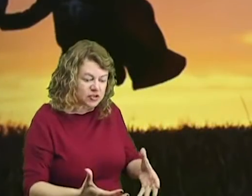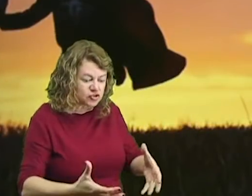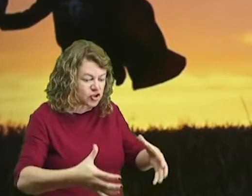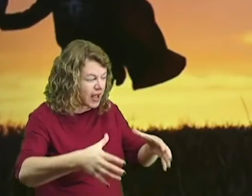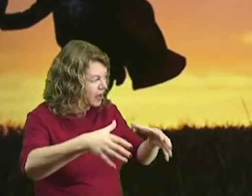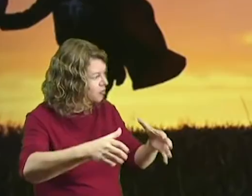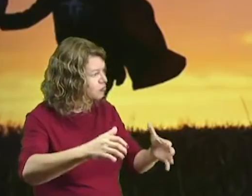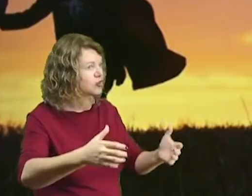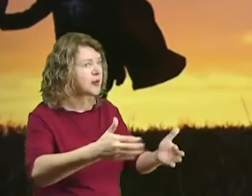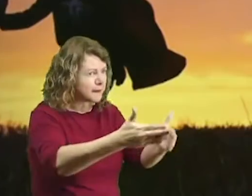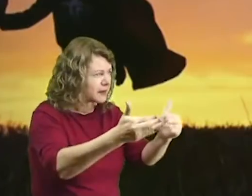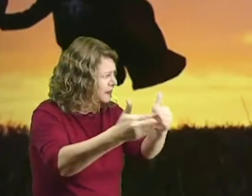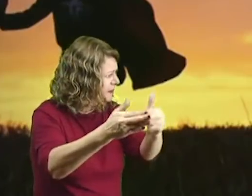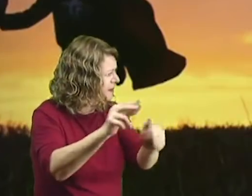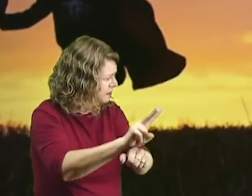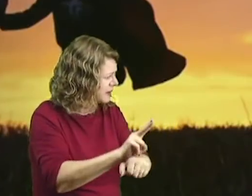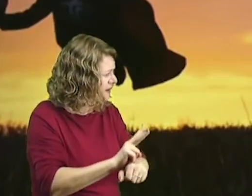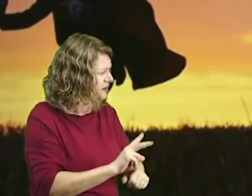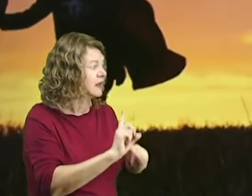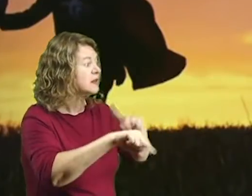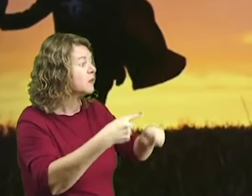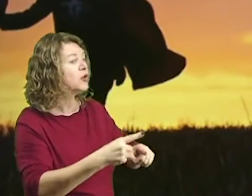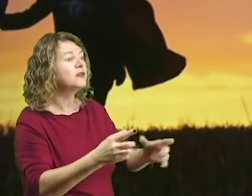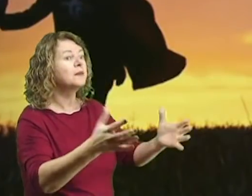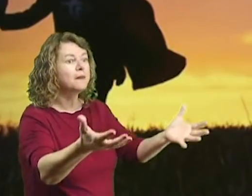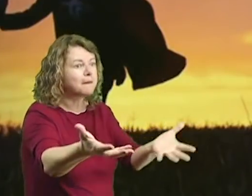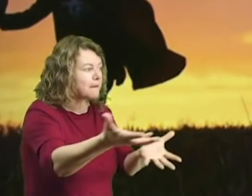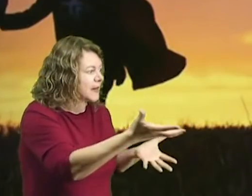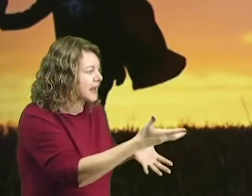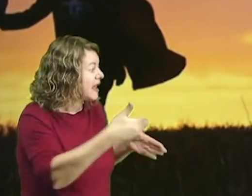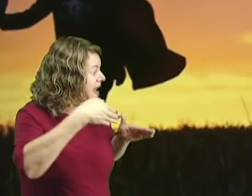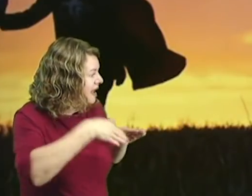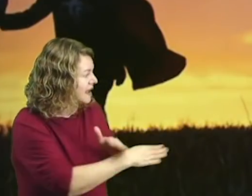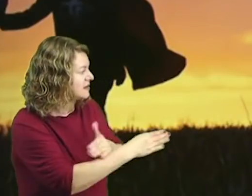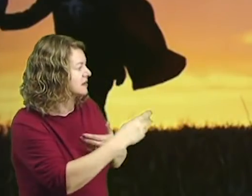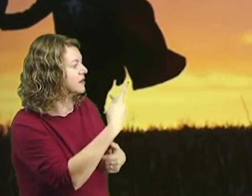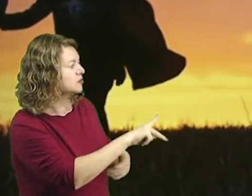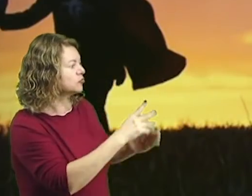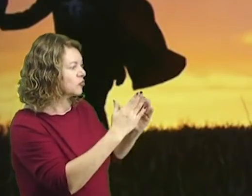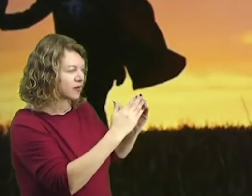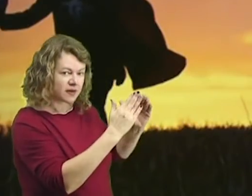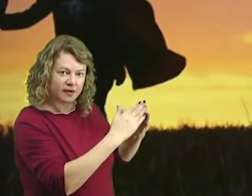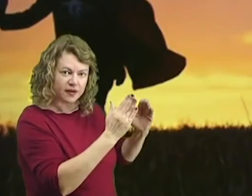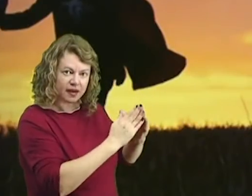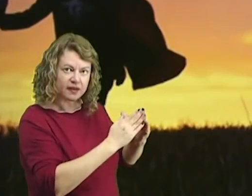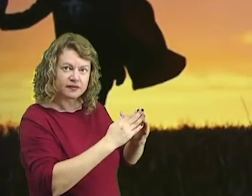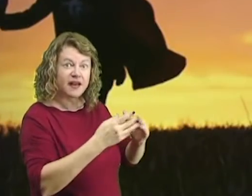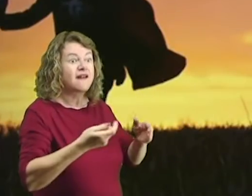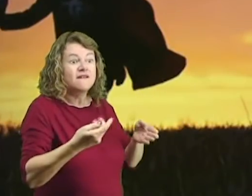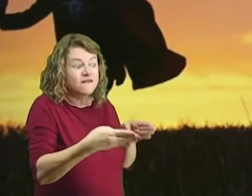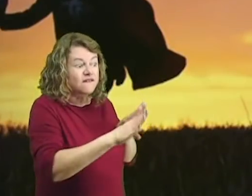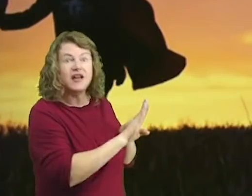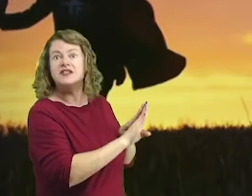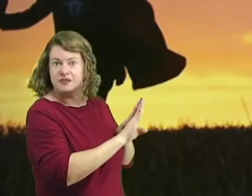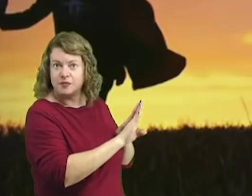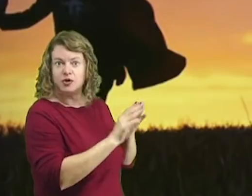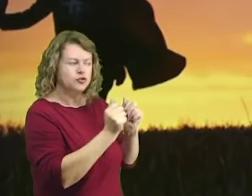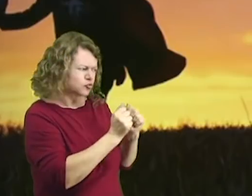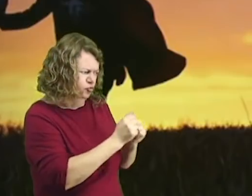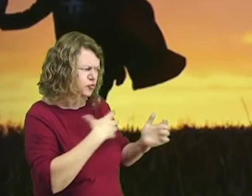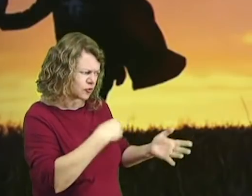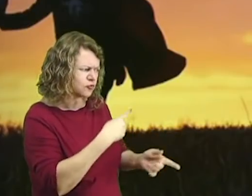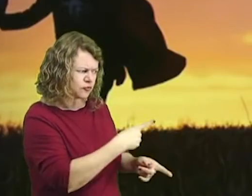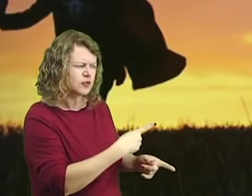seus filhos e feche a porta. Derrame aquele azeite em cada vasilha e vá separando as que você for